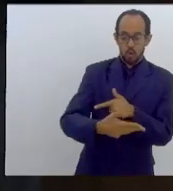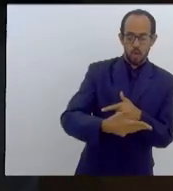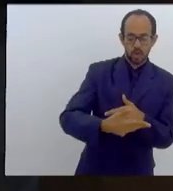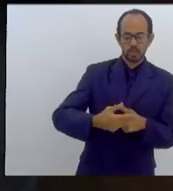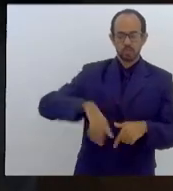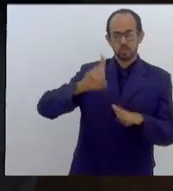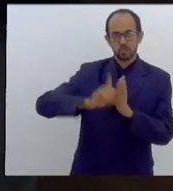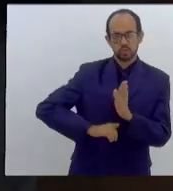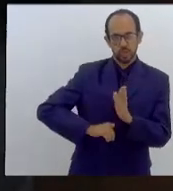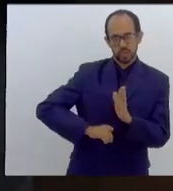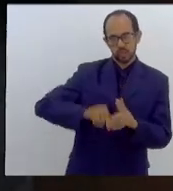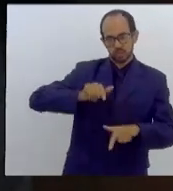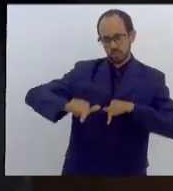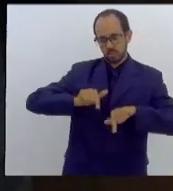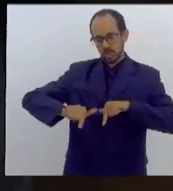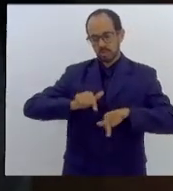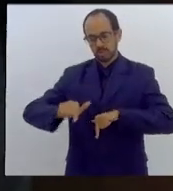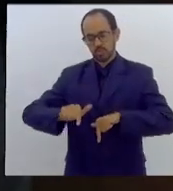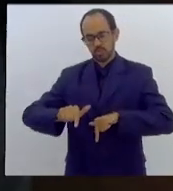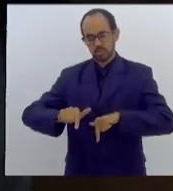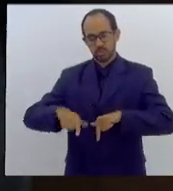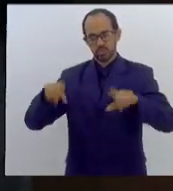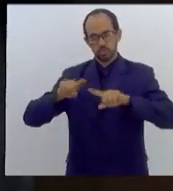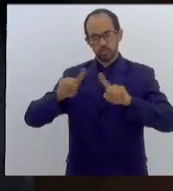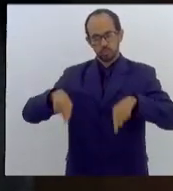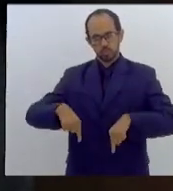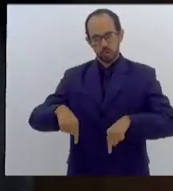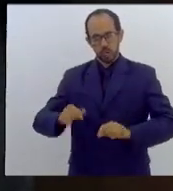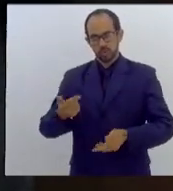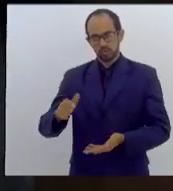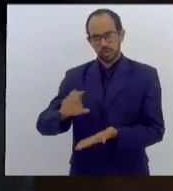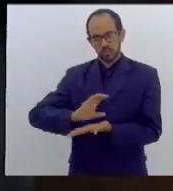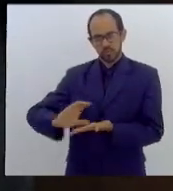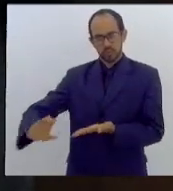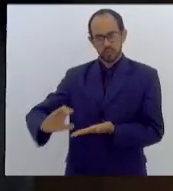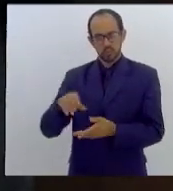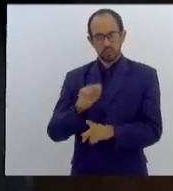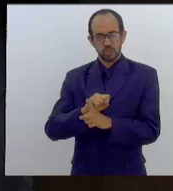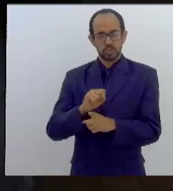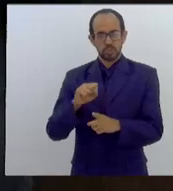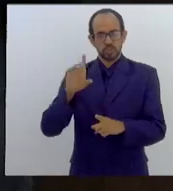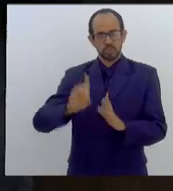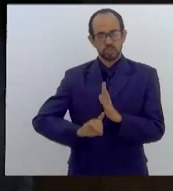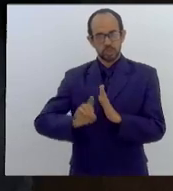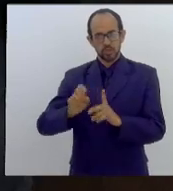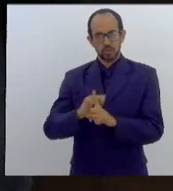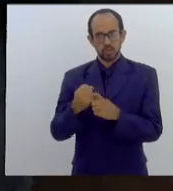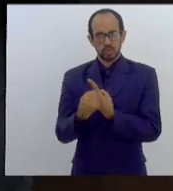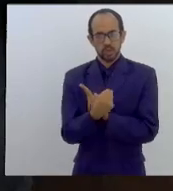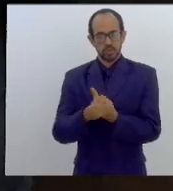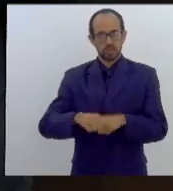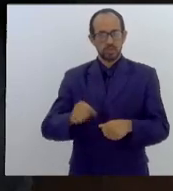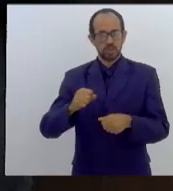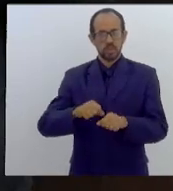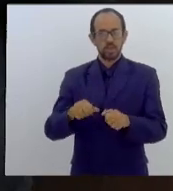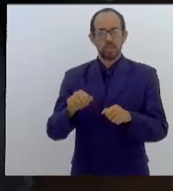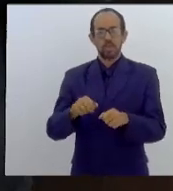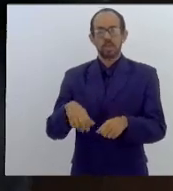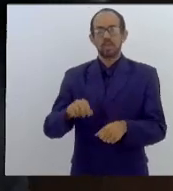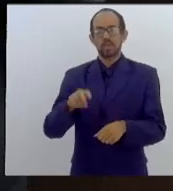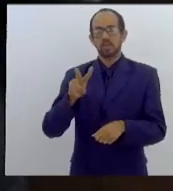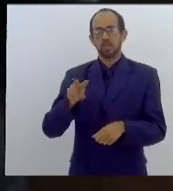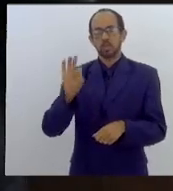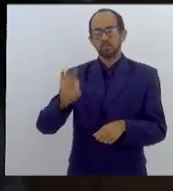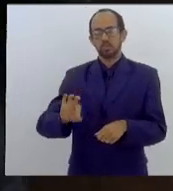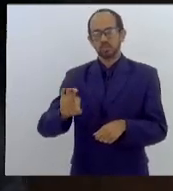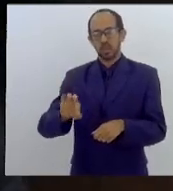e previdenciário dos servidores, que não investe em direitos sociais, que executa menos de 2% da verba da